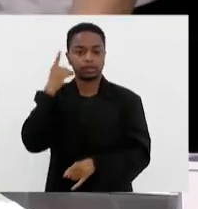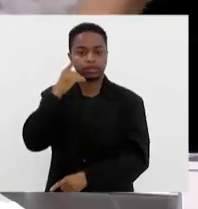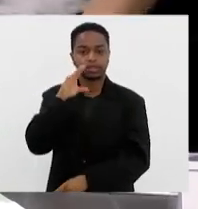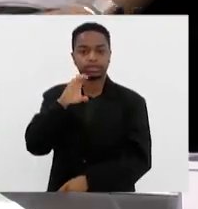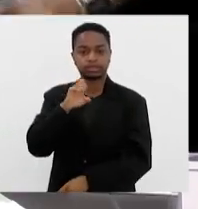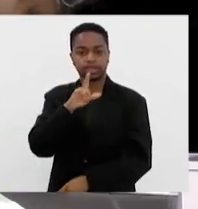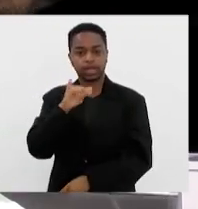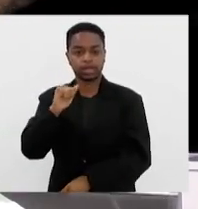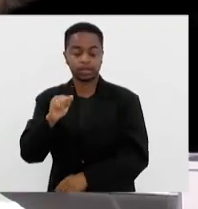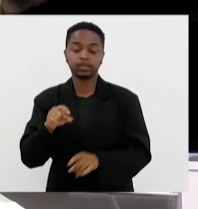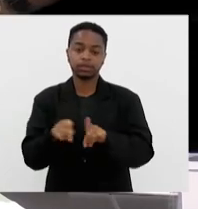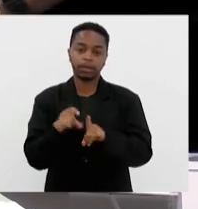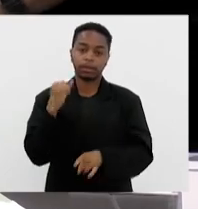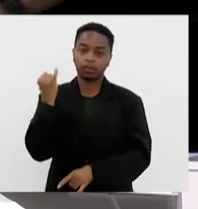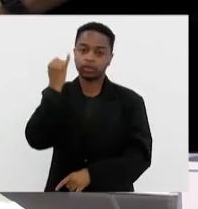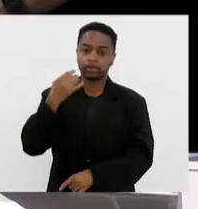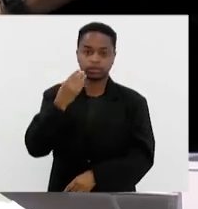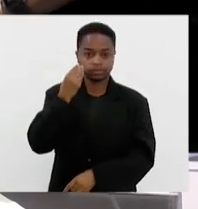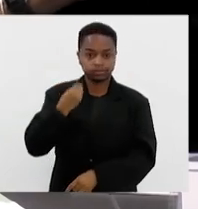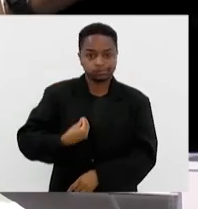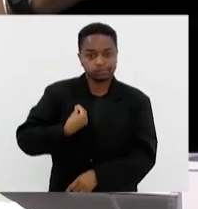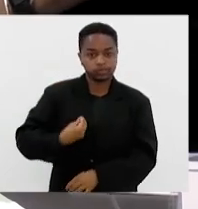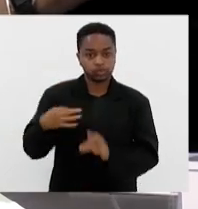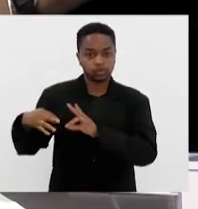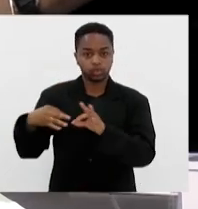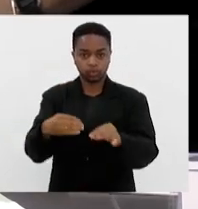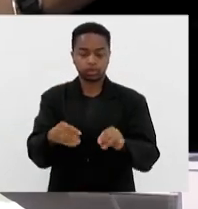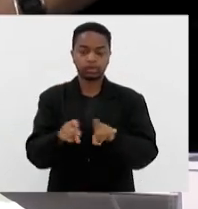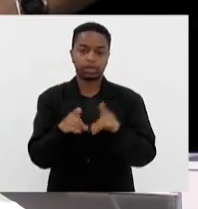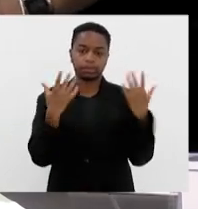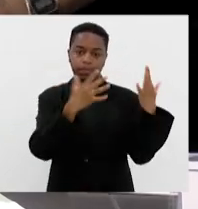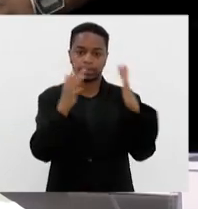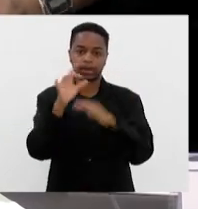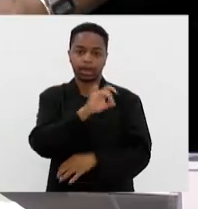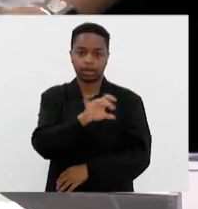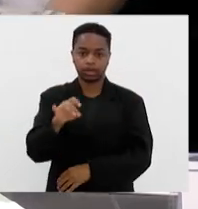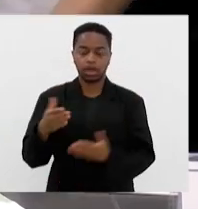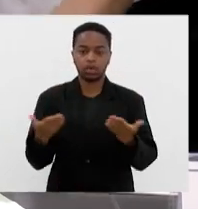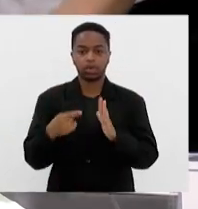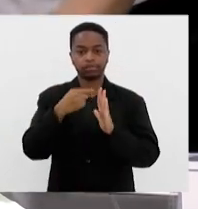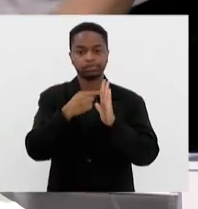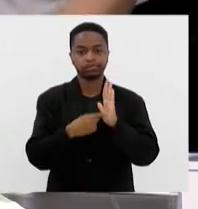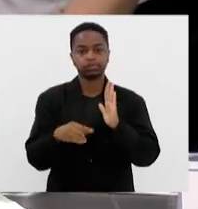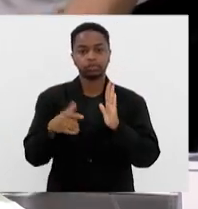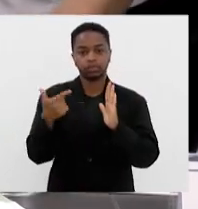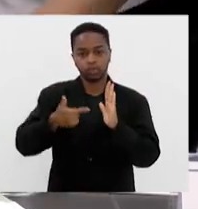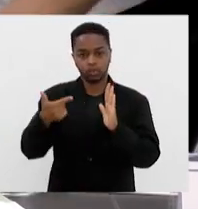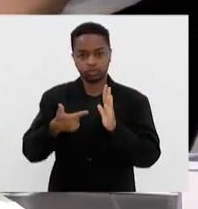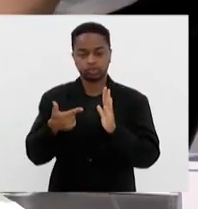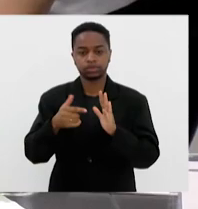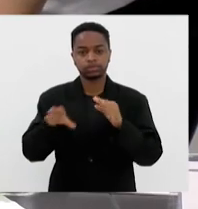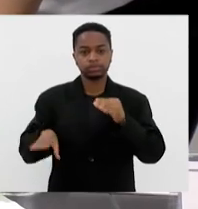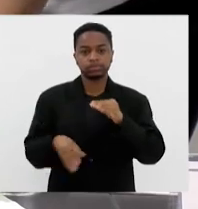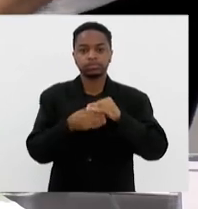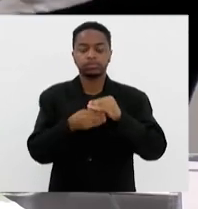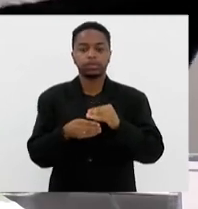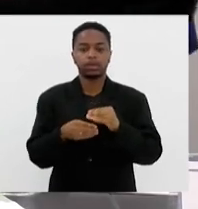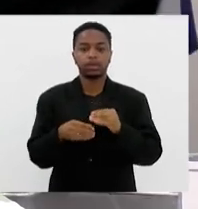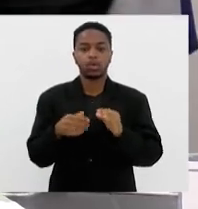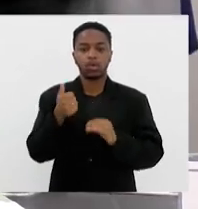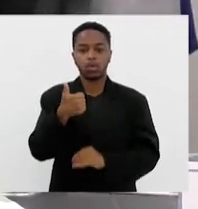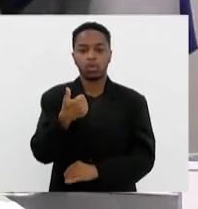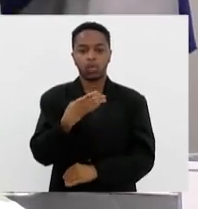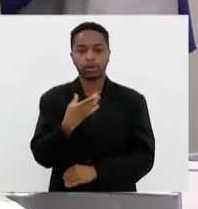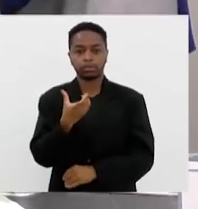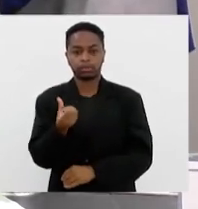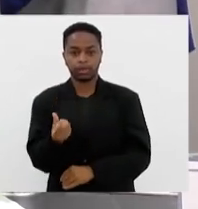de todos e parabéns a todos nós. Bem, vamos ao item 2 da pauta. A emenda de plenário ao projeto de lei 146 de